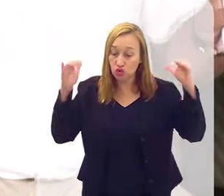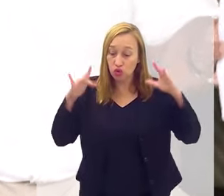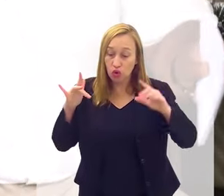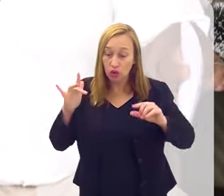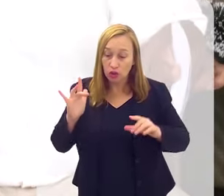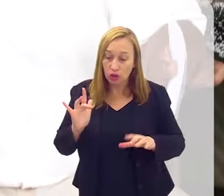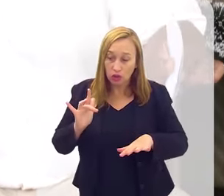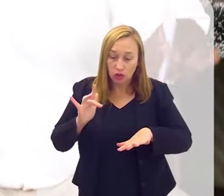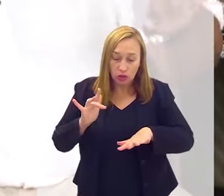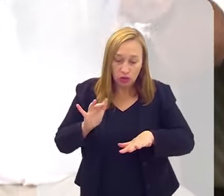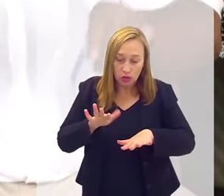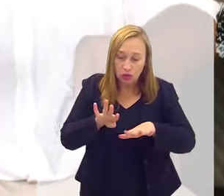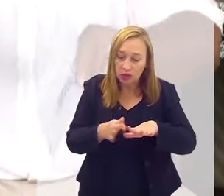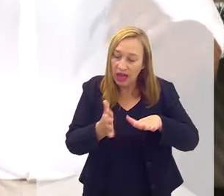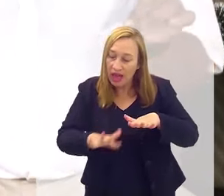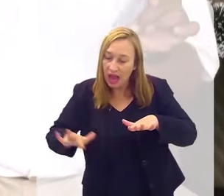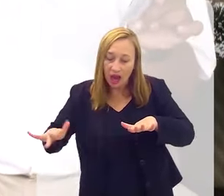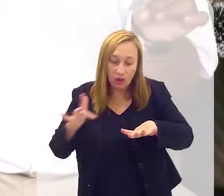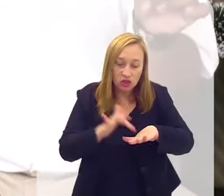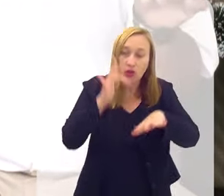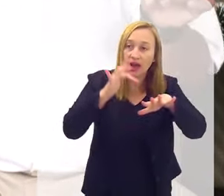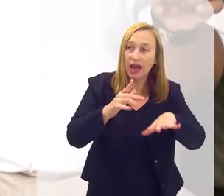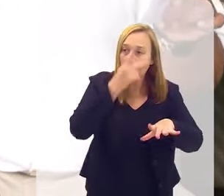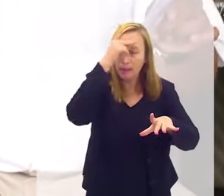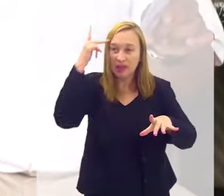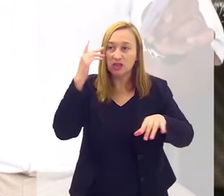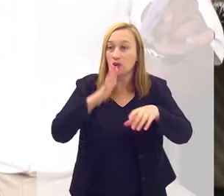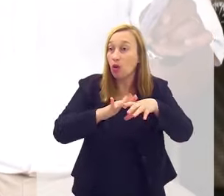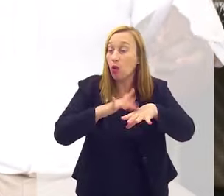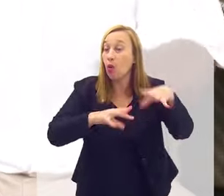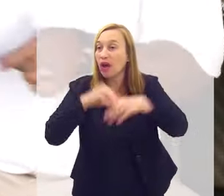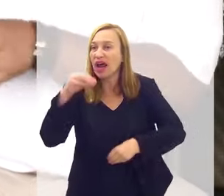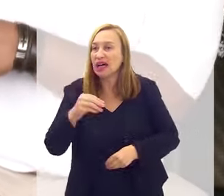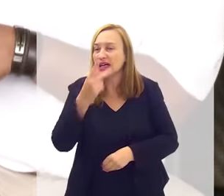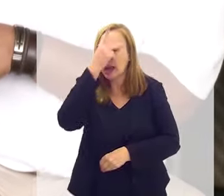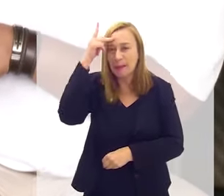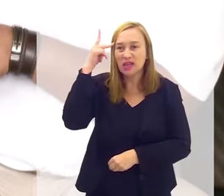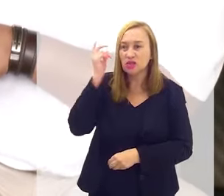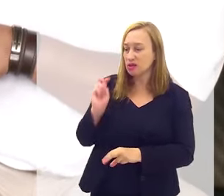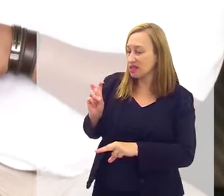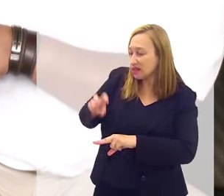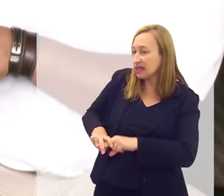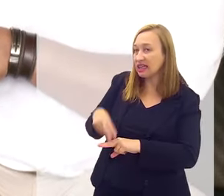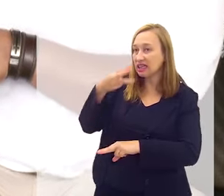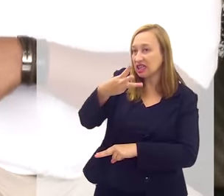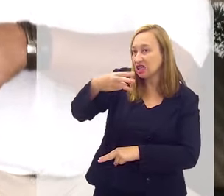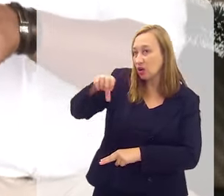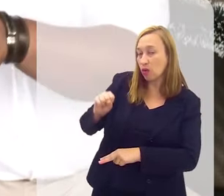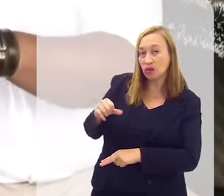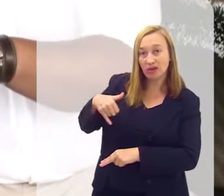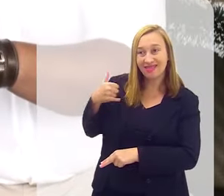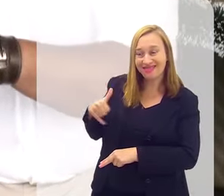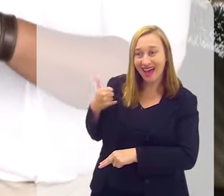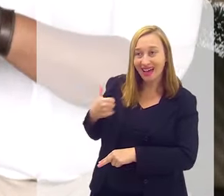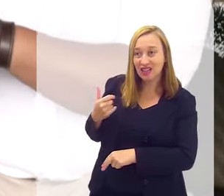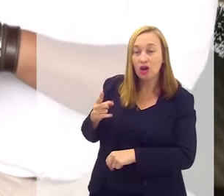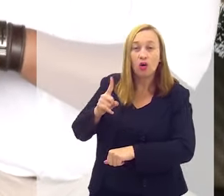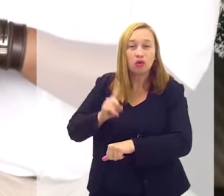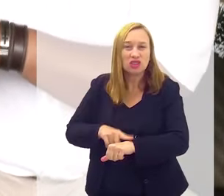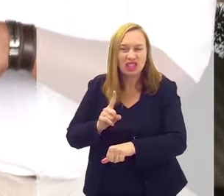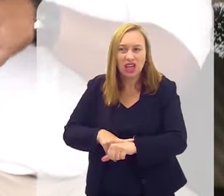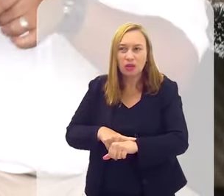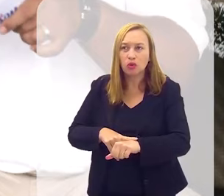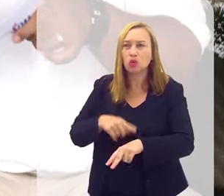mexesse na água e se se mergulhasse primeiro era curado E o cara ali sentado há 38 anos com ente ente